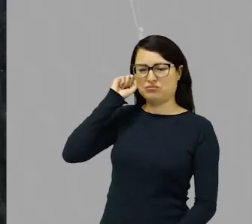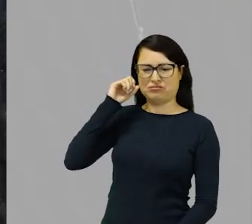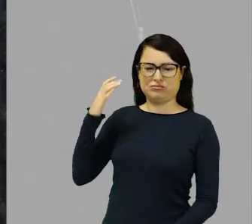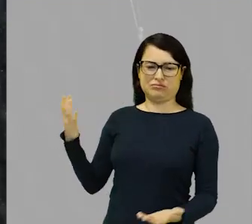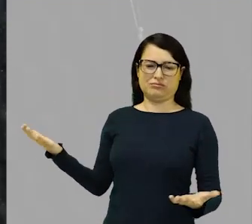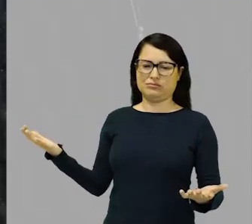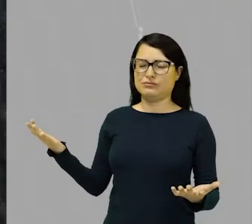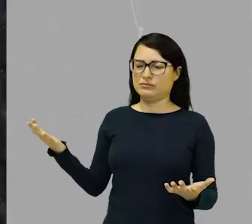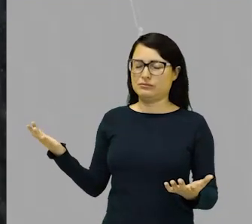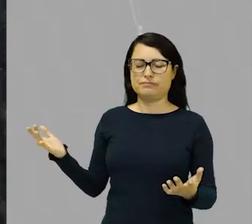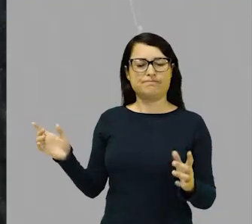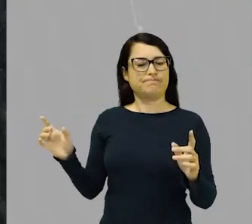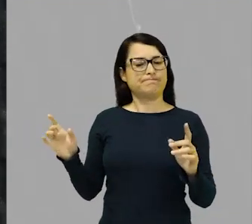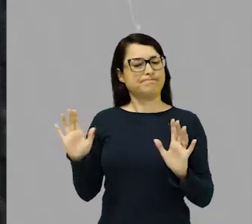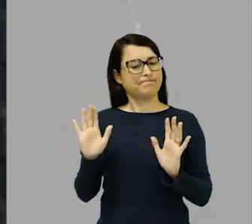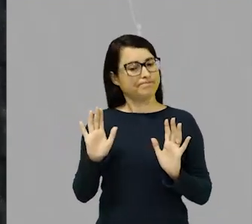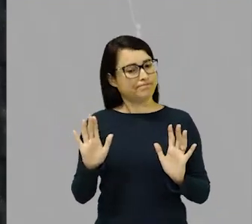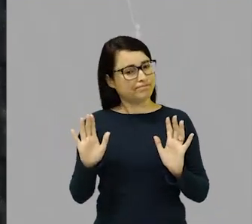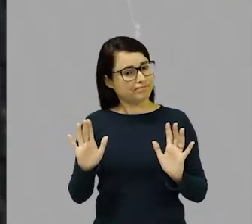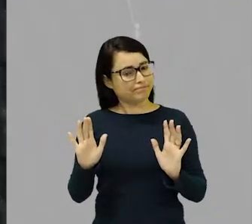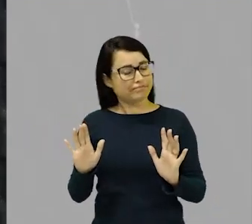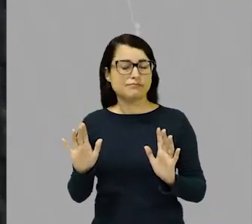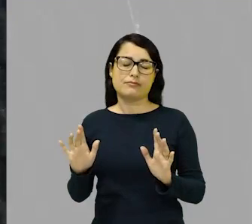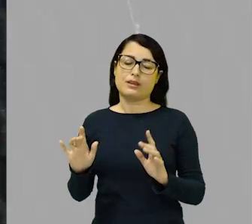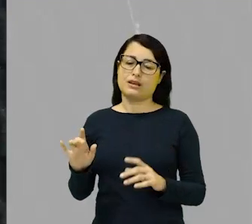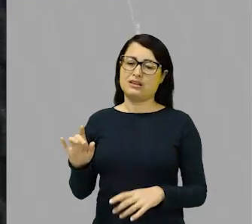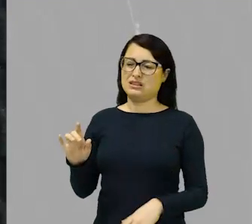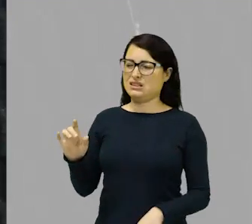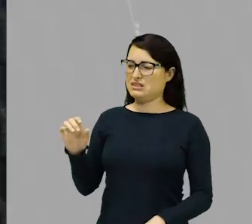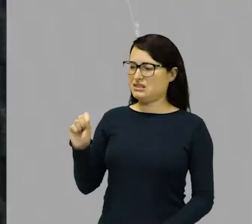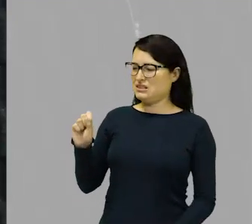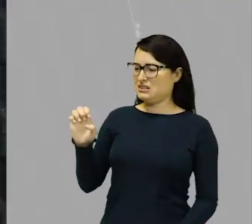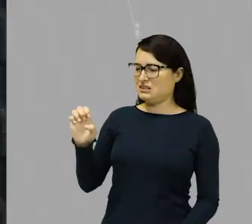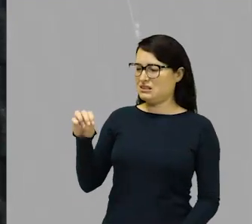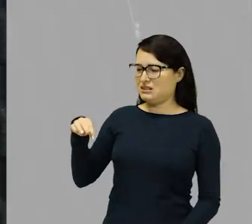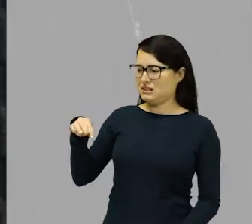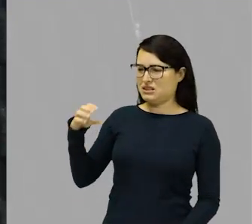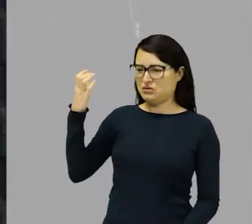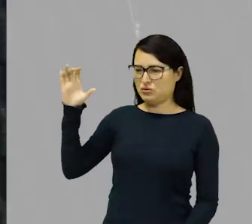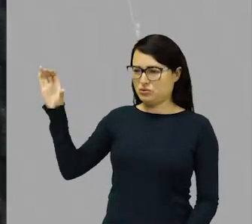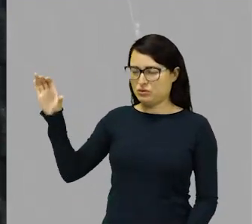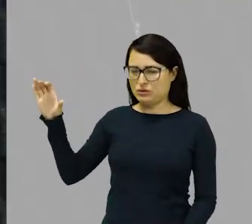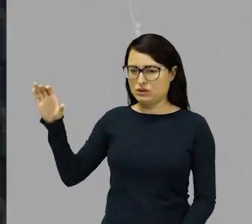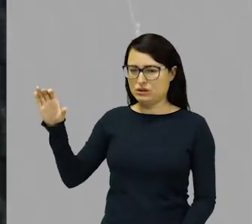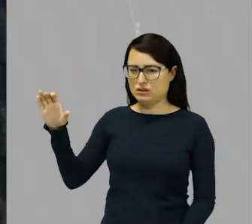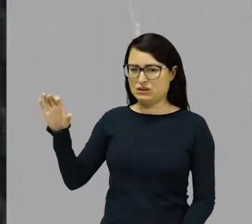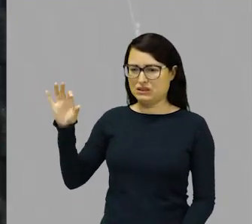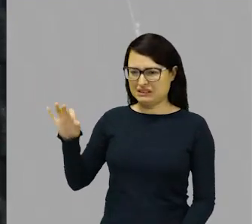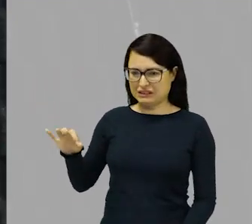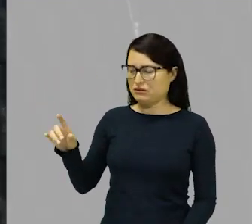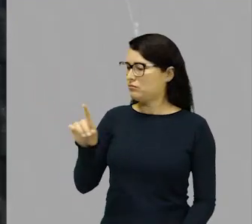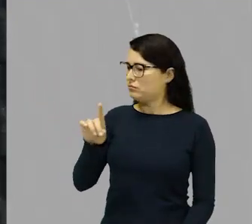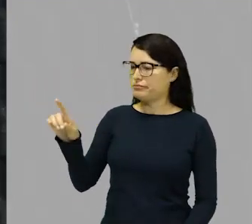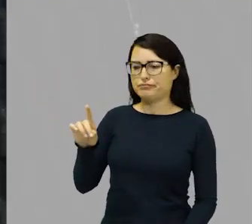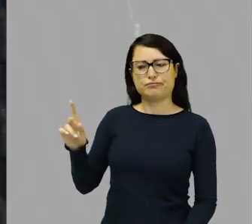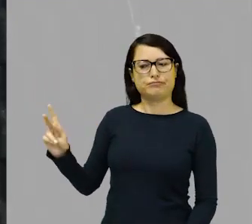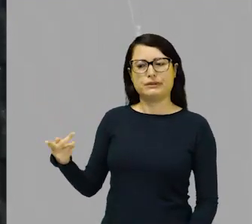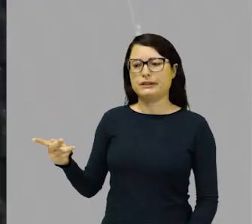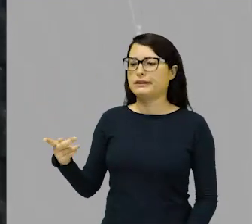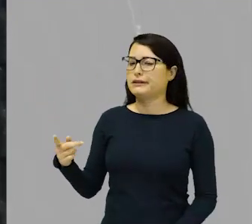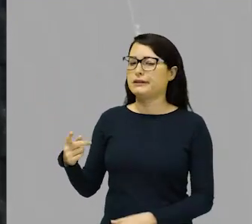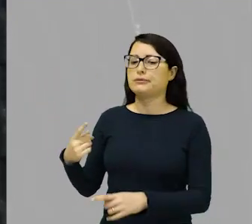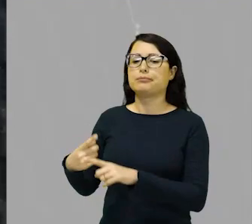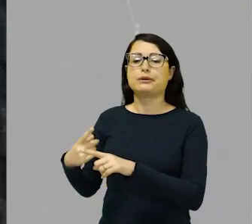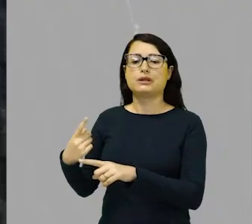né? Só que essa expressão sem cultura, ela não está correta, não. Porque todo